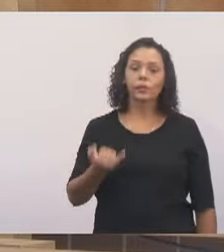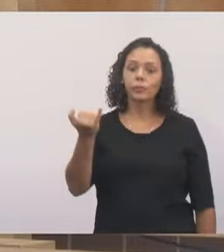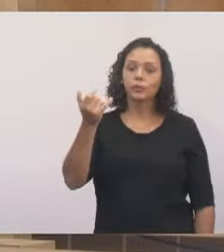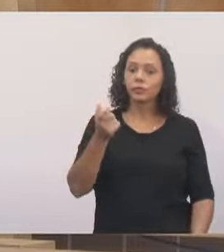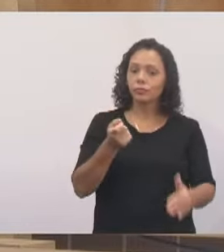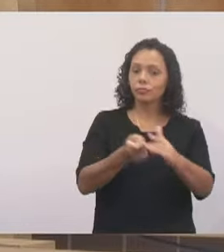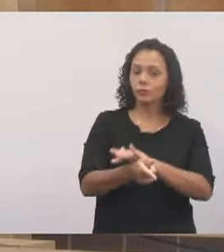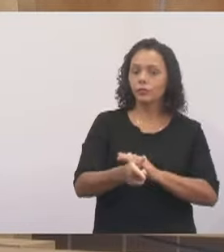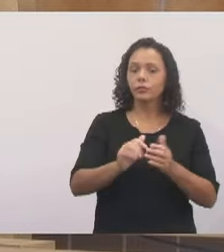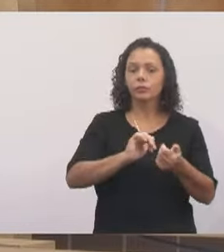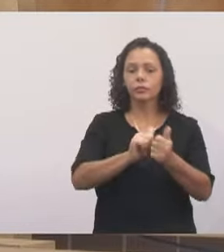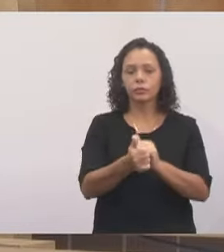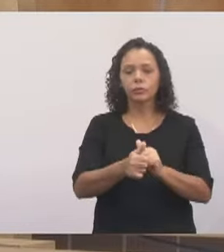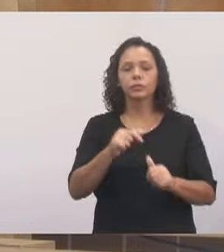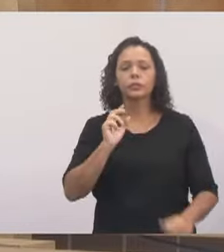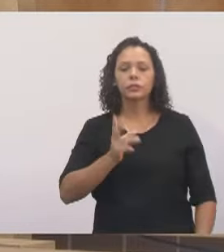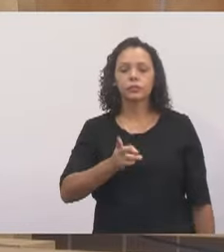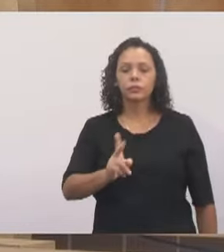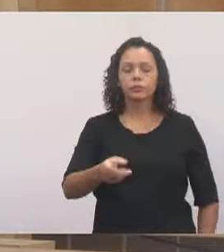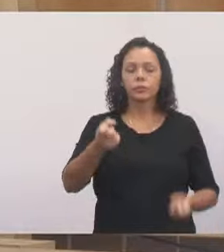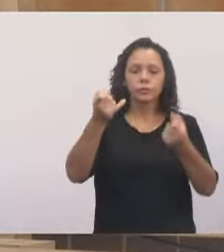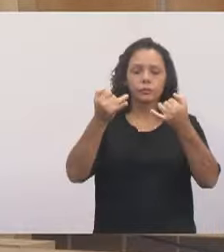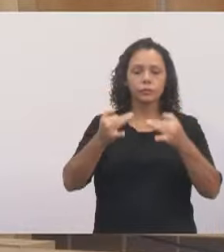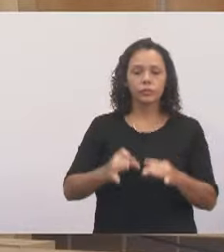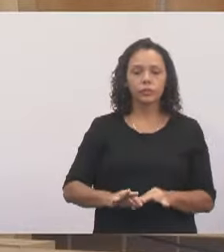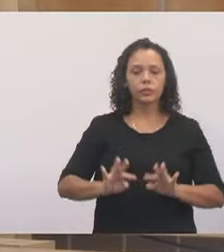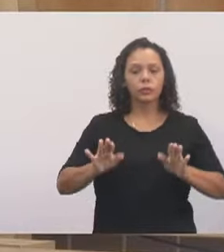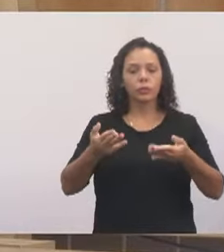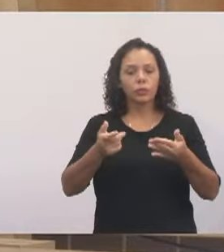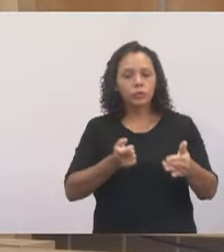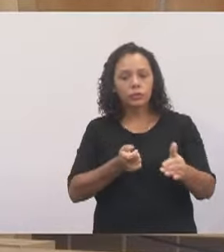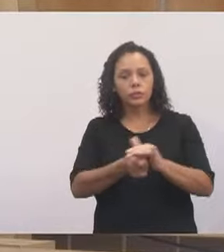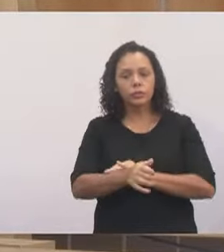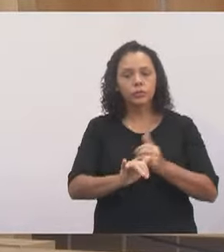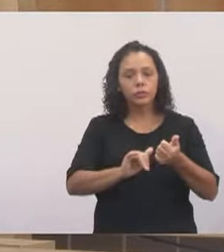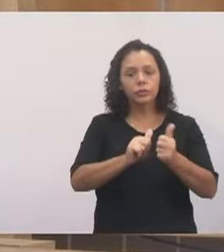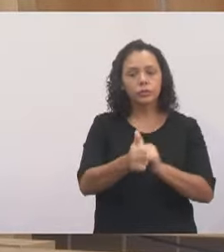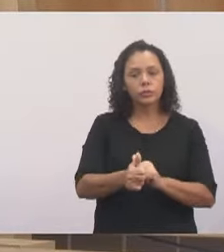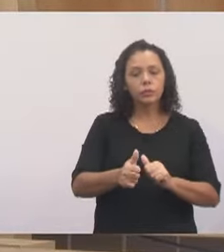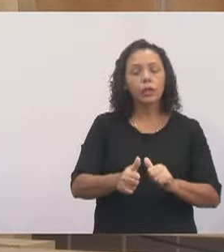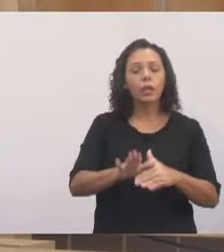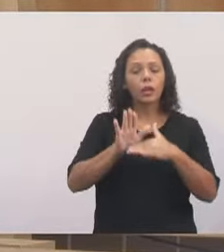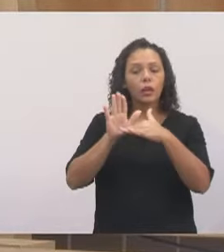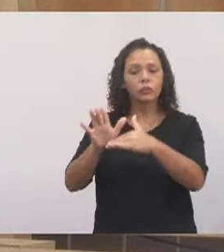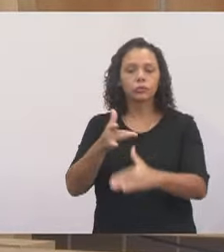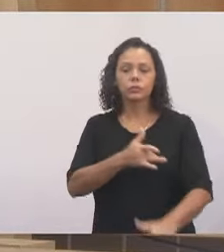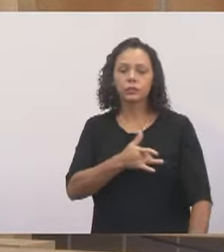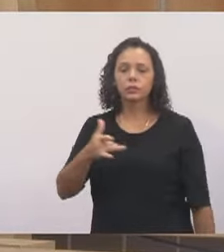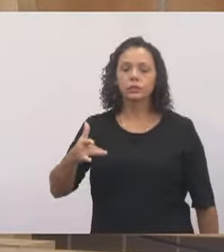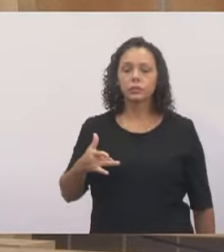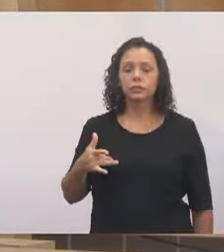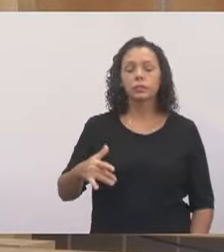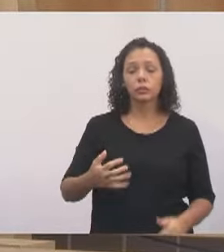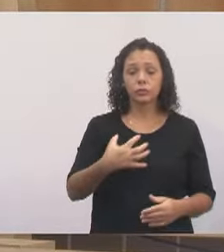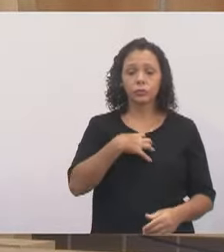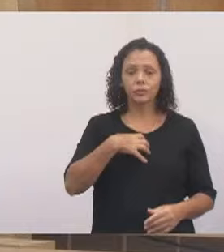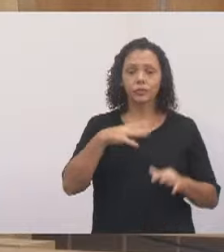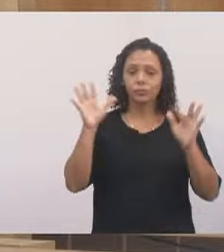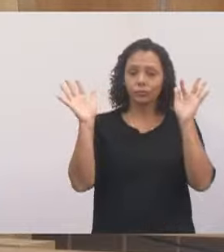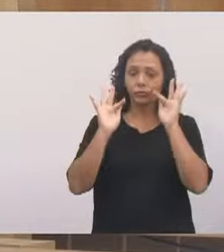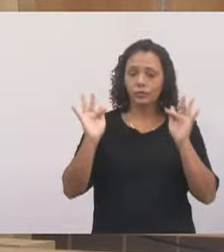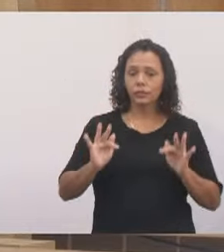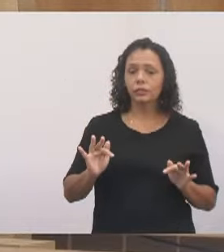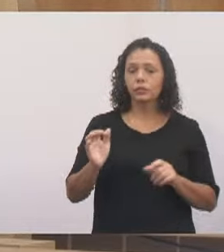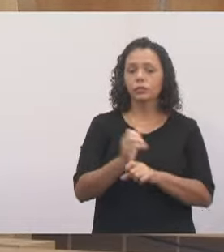investir no esporte. E eu sempre falo, cada tostão que você investe no esporte, você economiza na saúde. E eu fico muito contente, Dude, né,